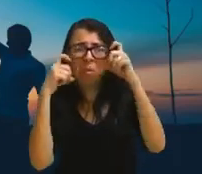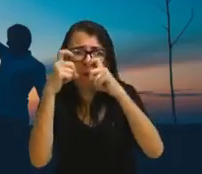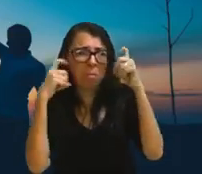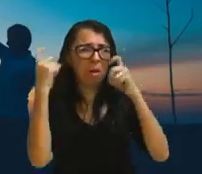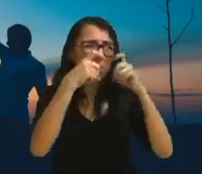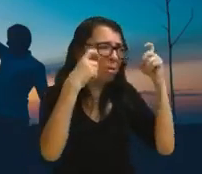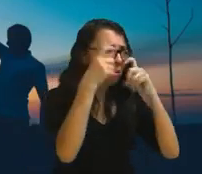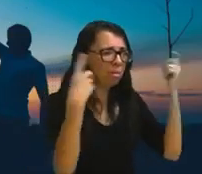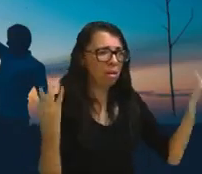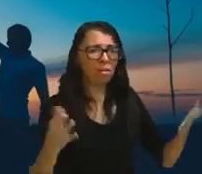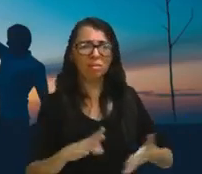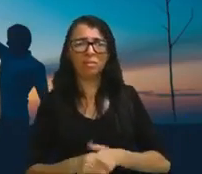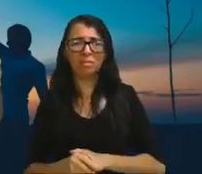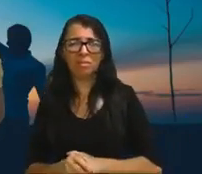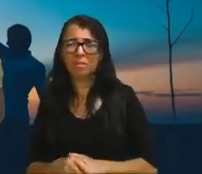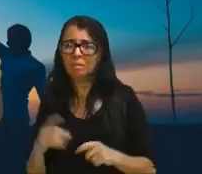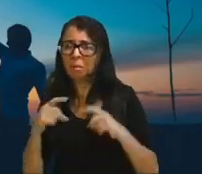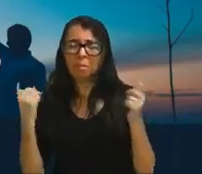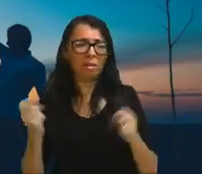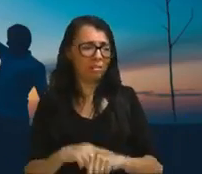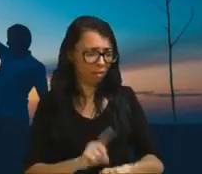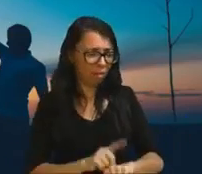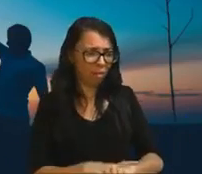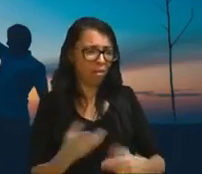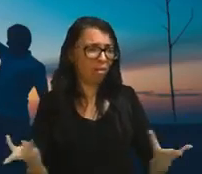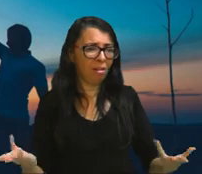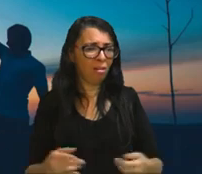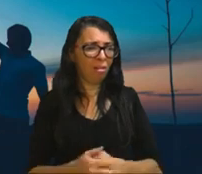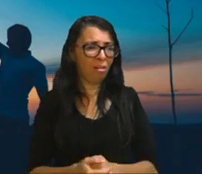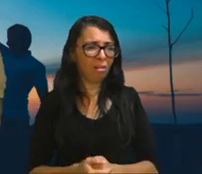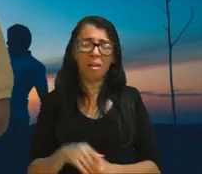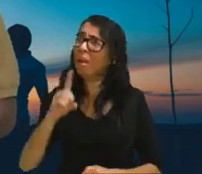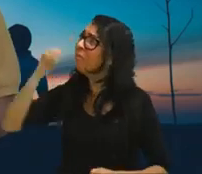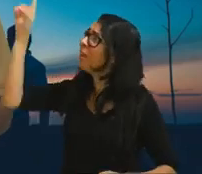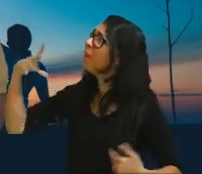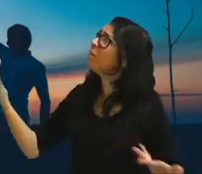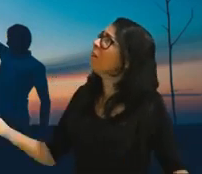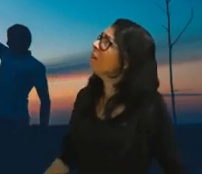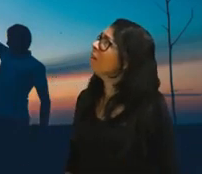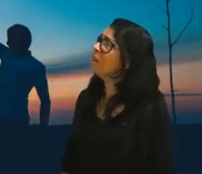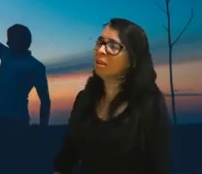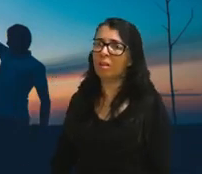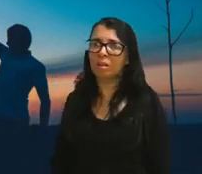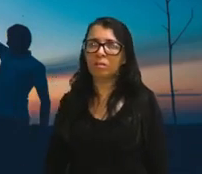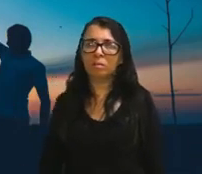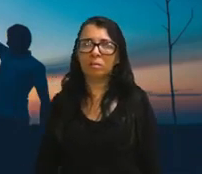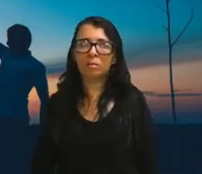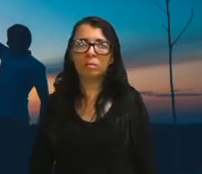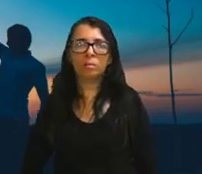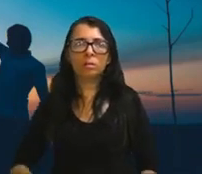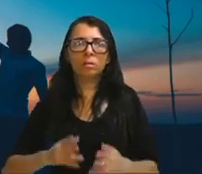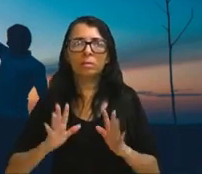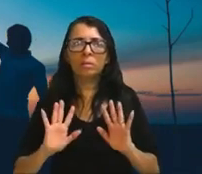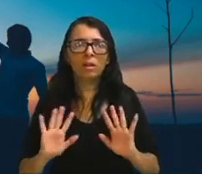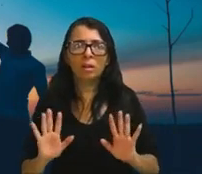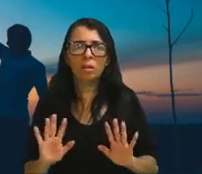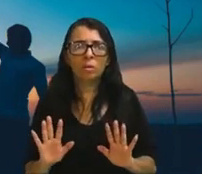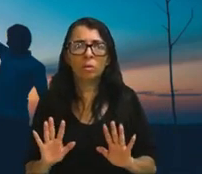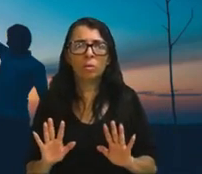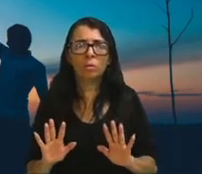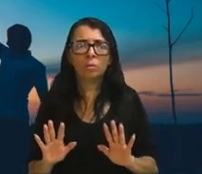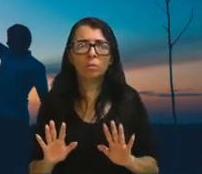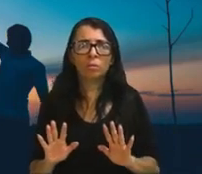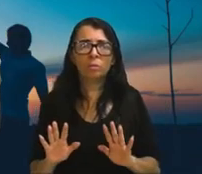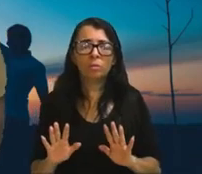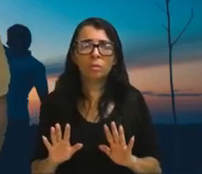orar assim, com palavras de gratidão. Nós devemos orar assim, com palavras